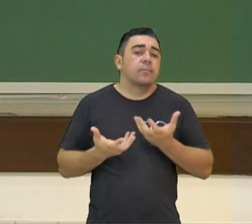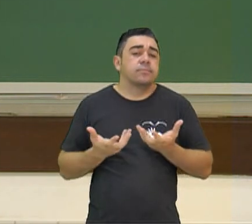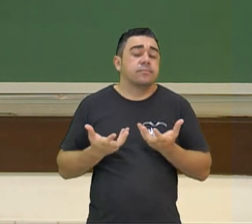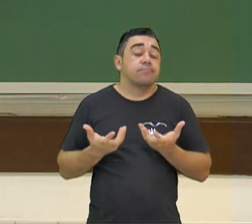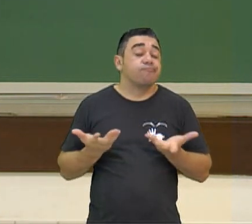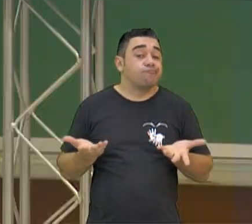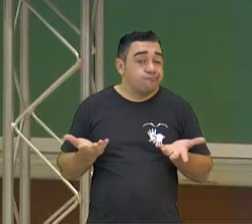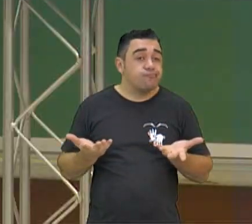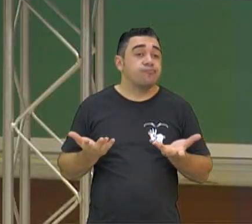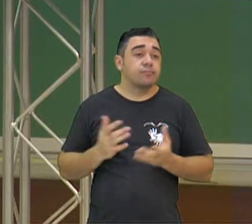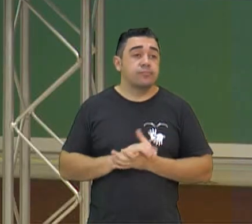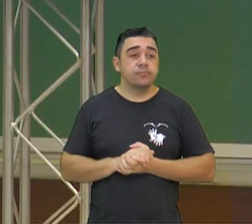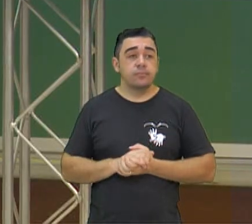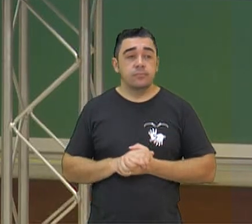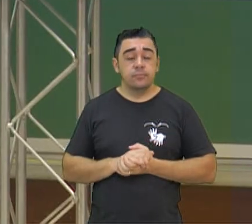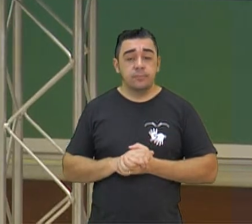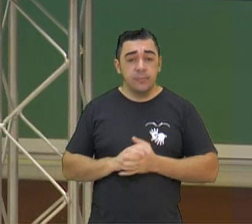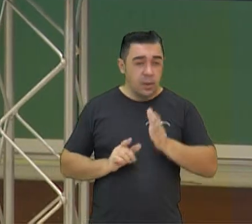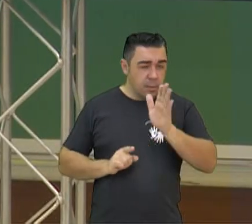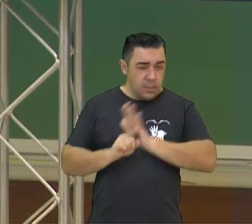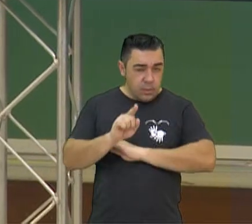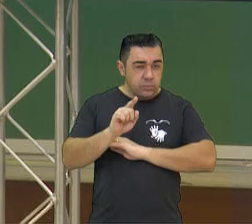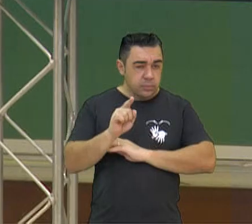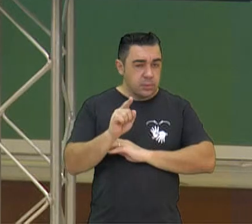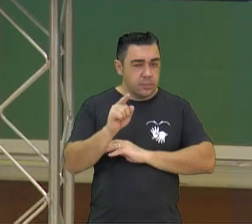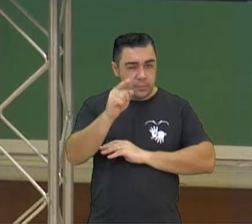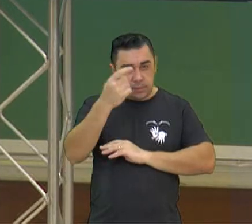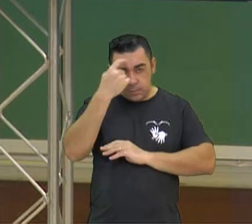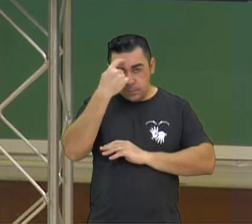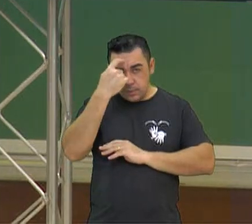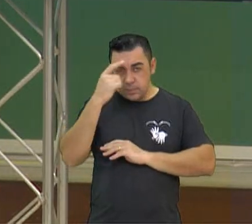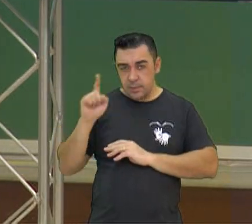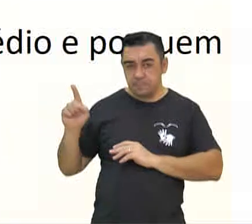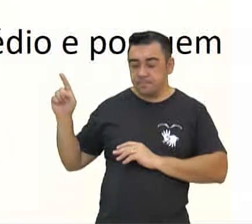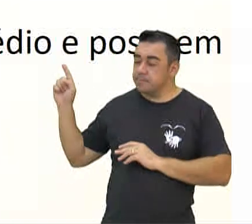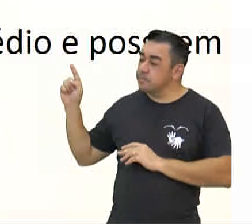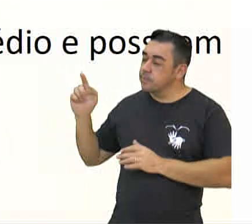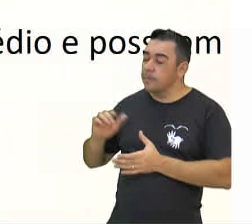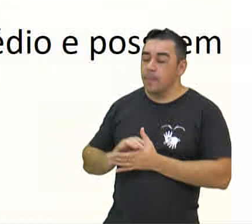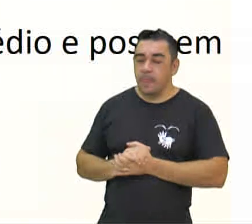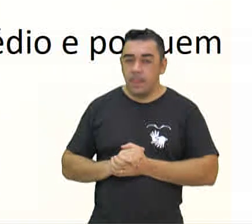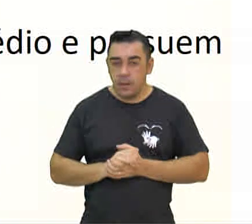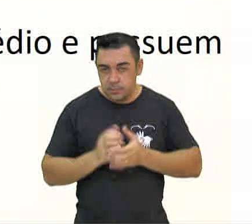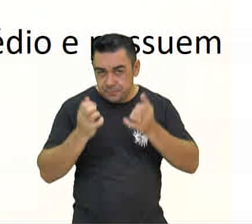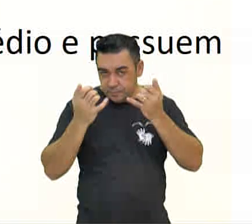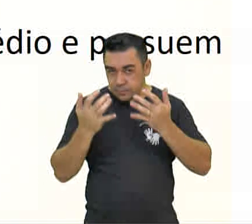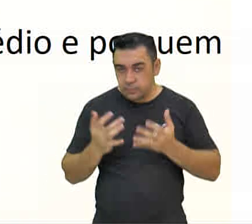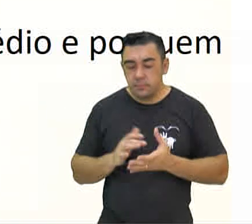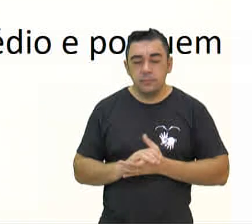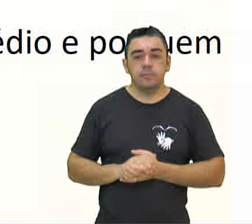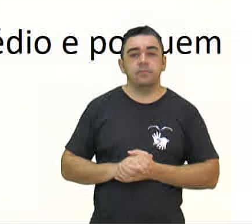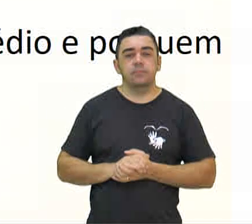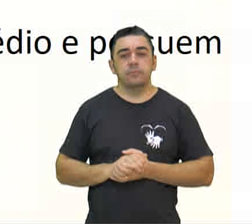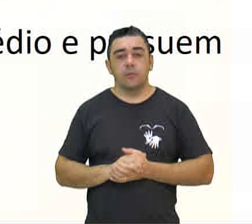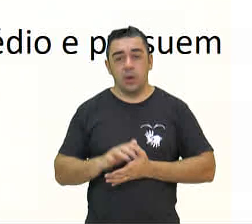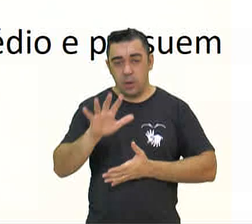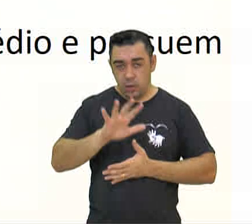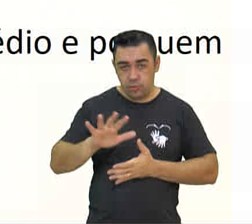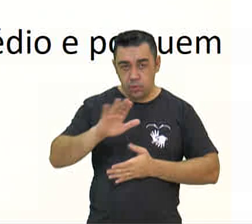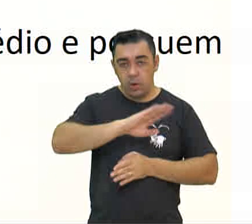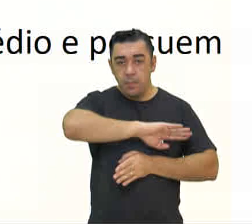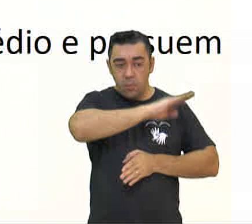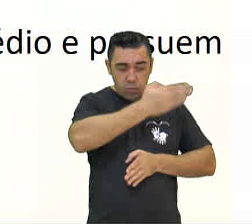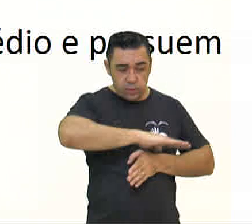mundo? Vamos começar a pensar por meio deste quiz? Olha o que ele diz. A região montanhosa